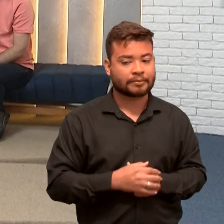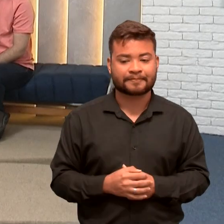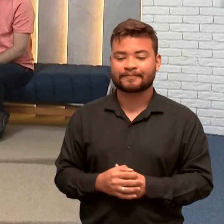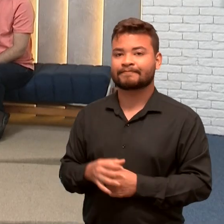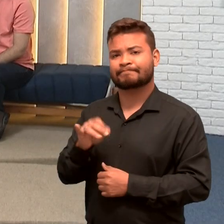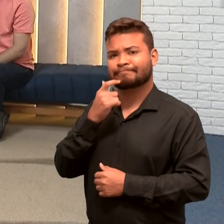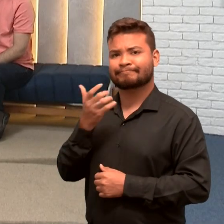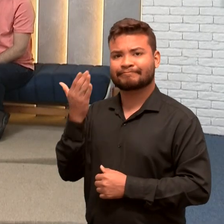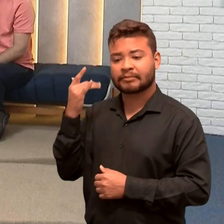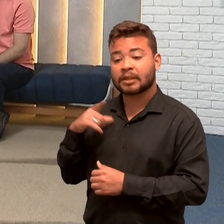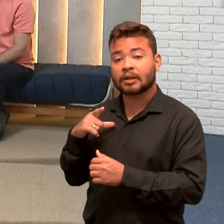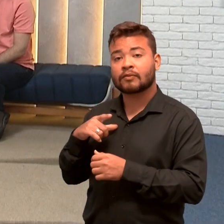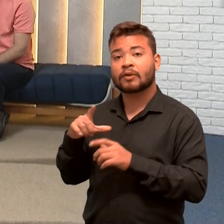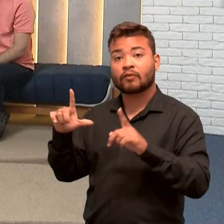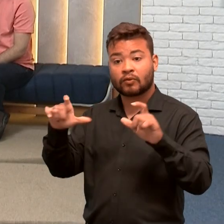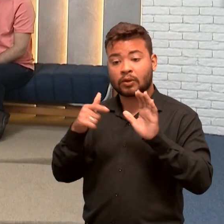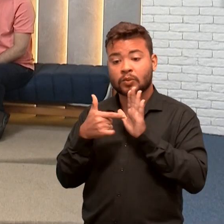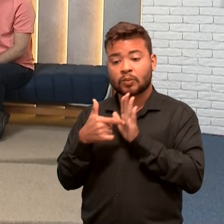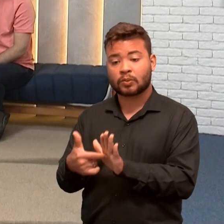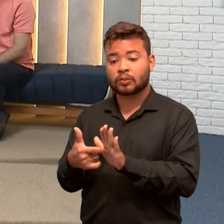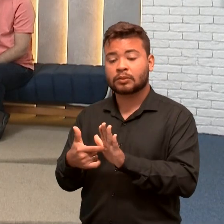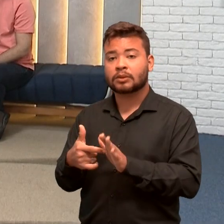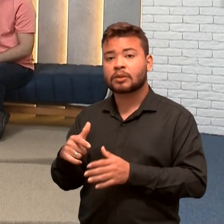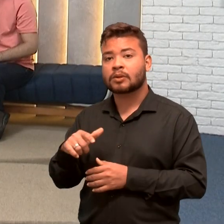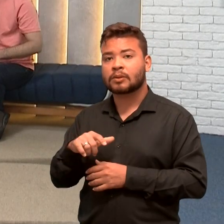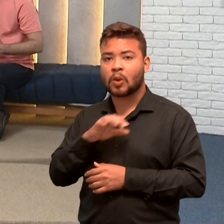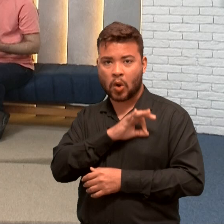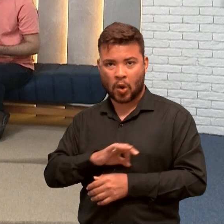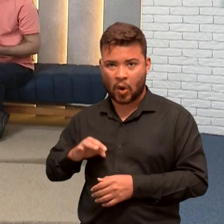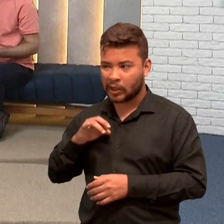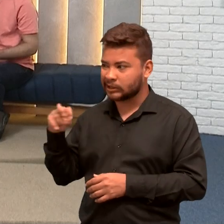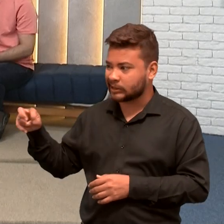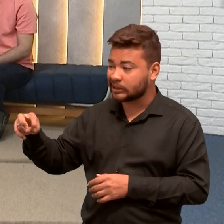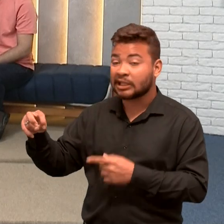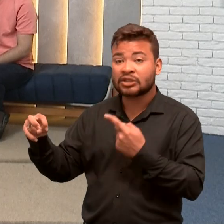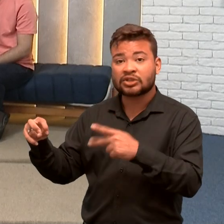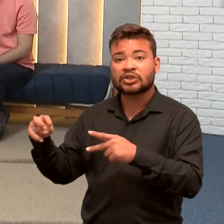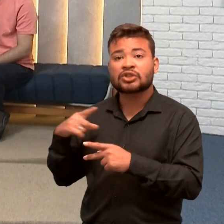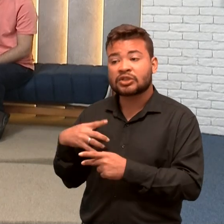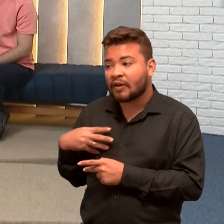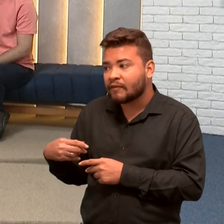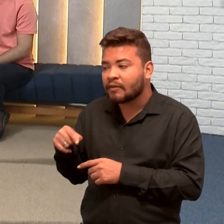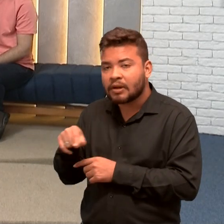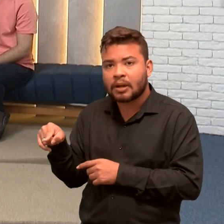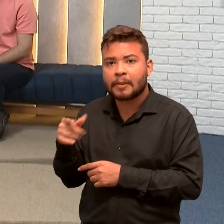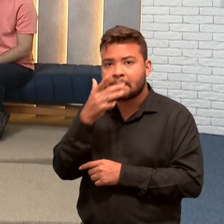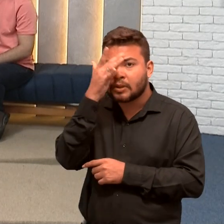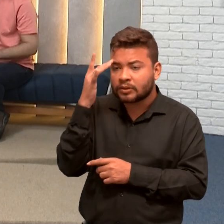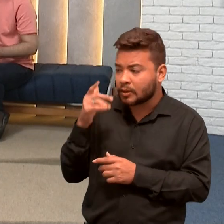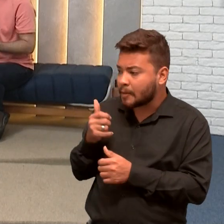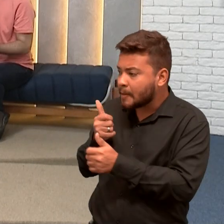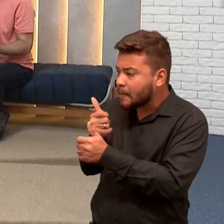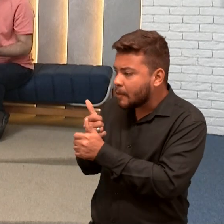que viralizou de um pescador que se aproximou bastante de uma onça que estava com os filhotes, né? E no momento em que ele registra ali esse